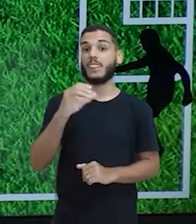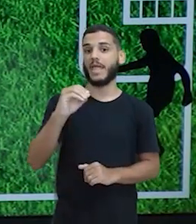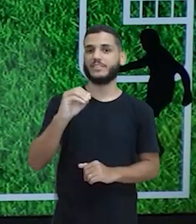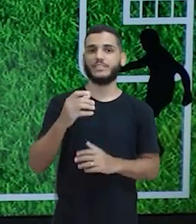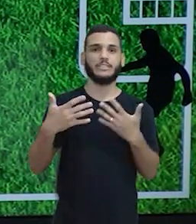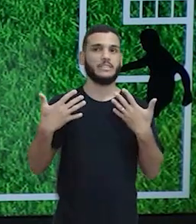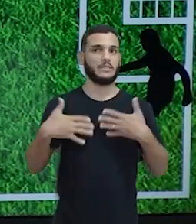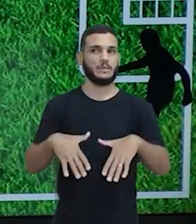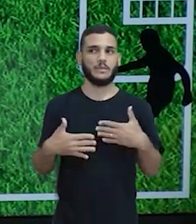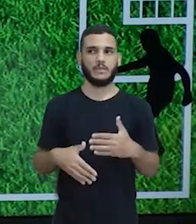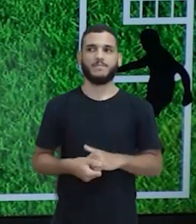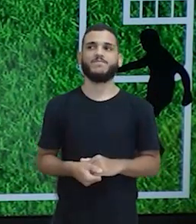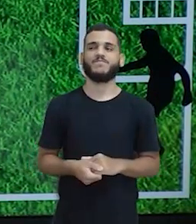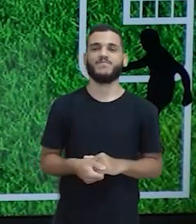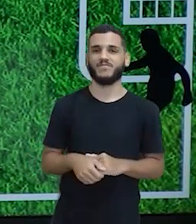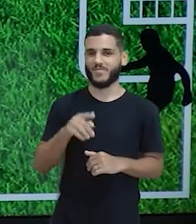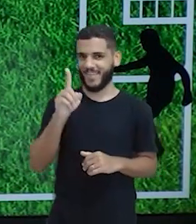número 10